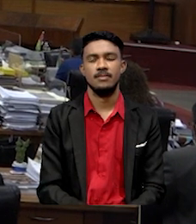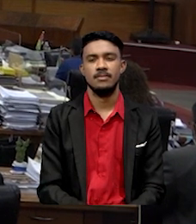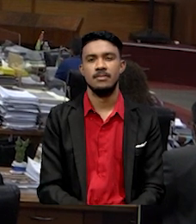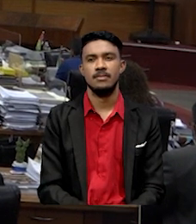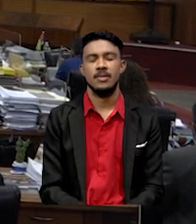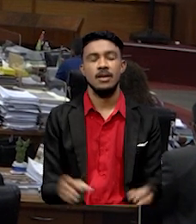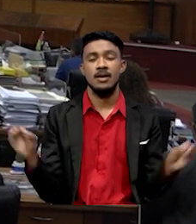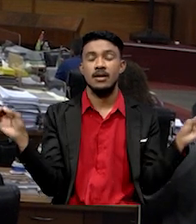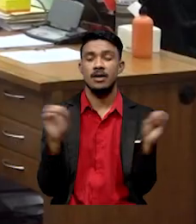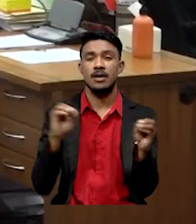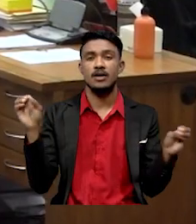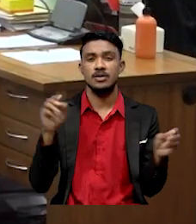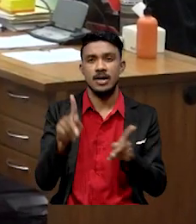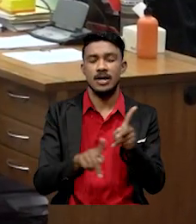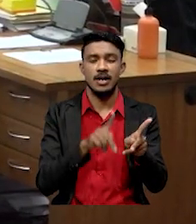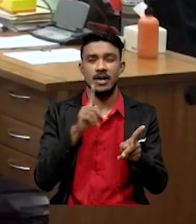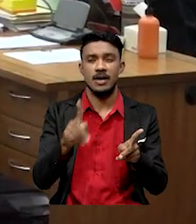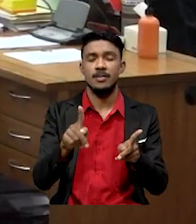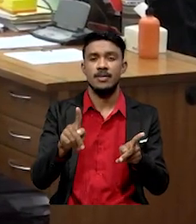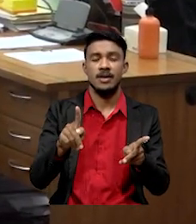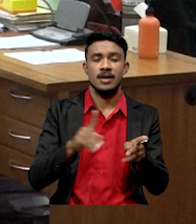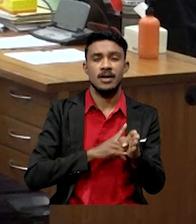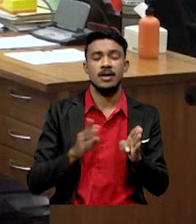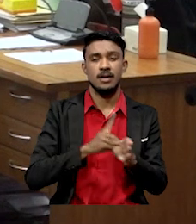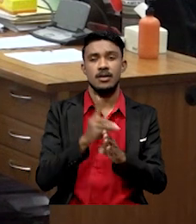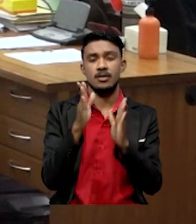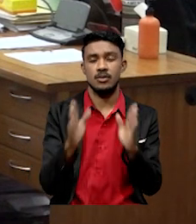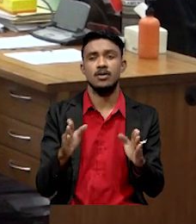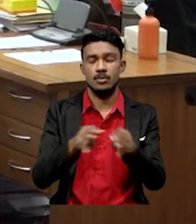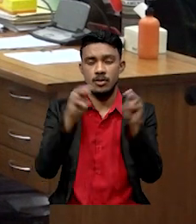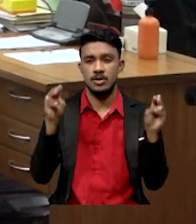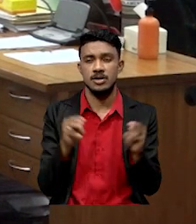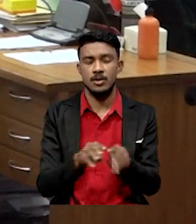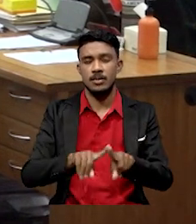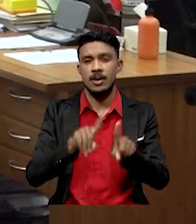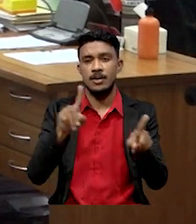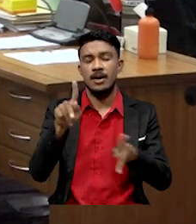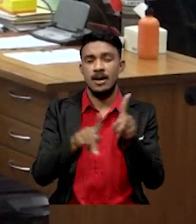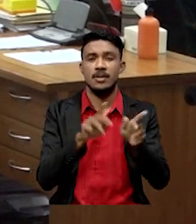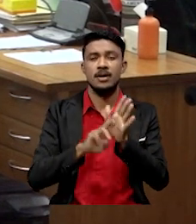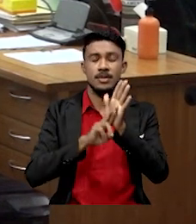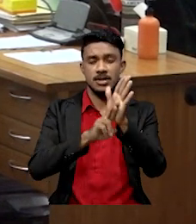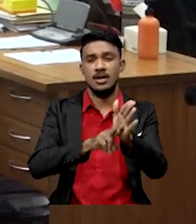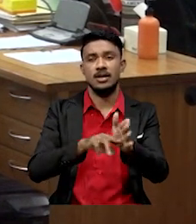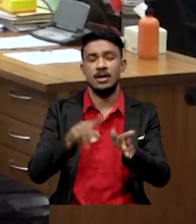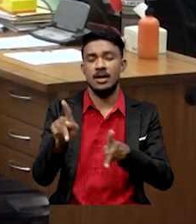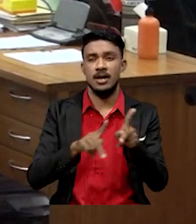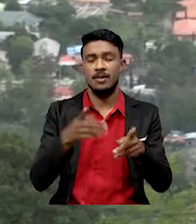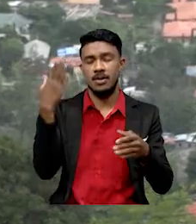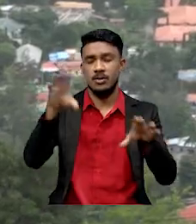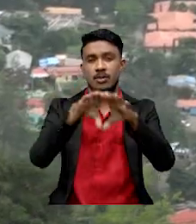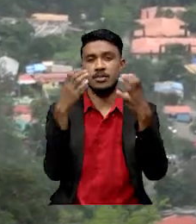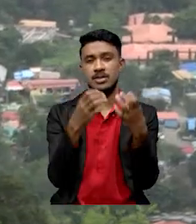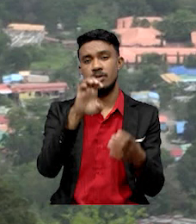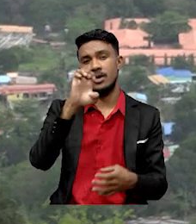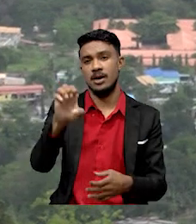La os de autoridade de local mesa que me preocupa. Mai be, representante povo e parlamento, liu membro comissão e, nebe